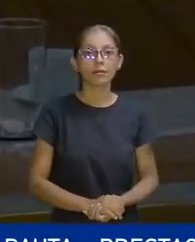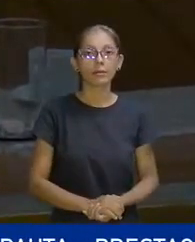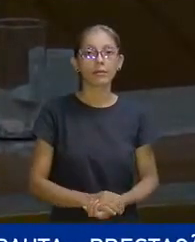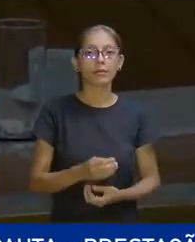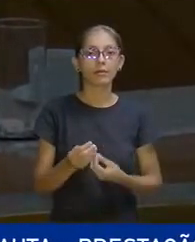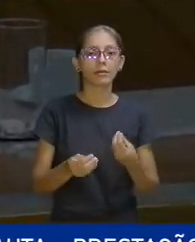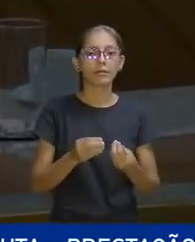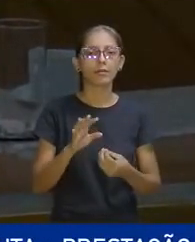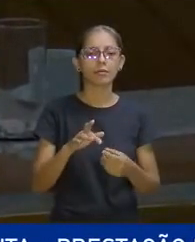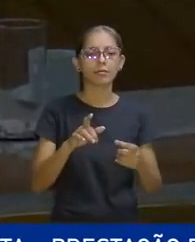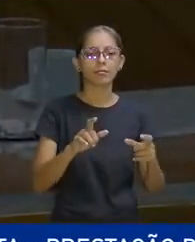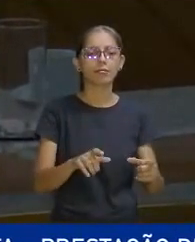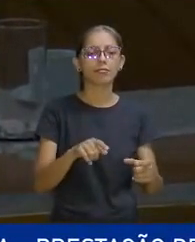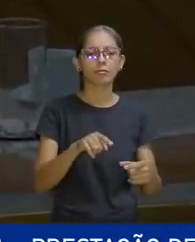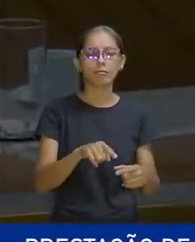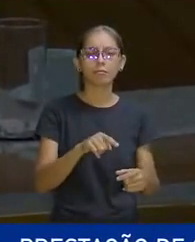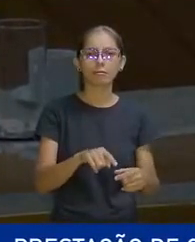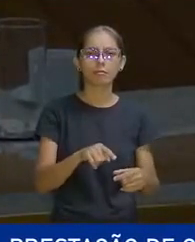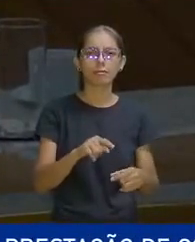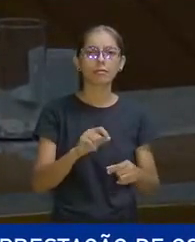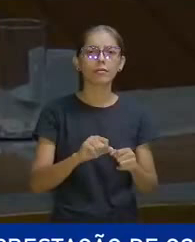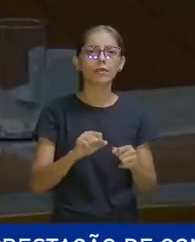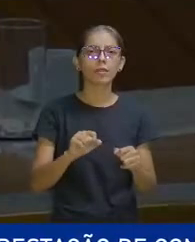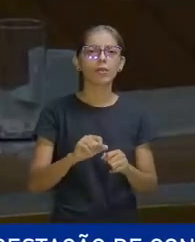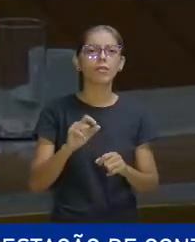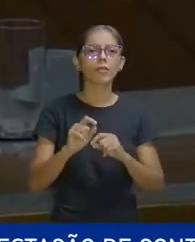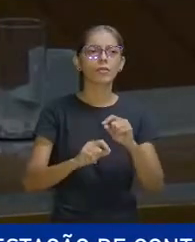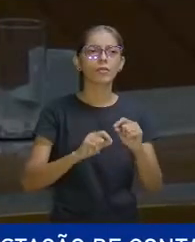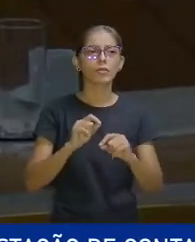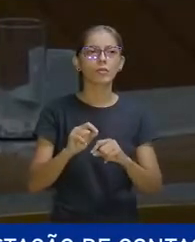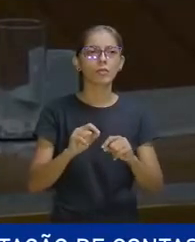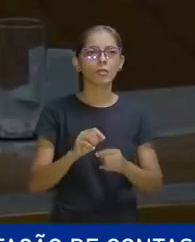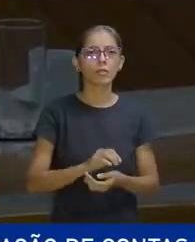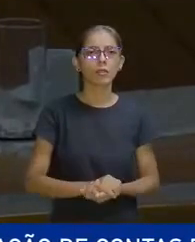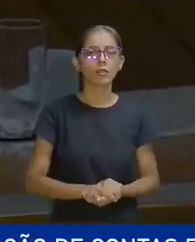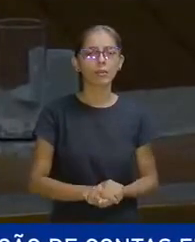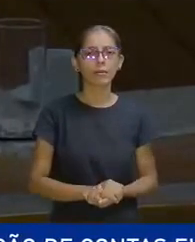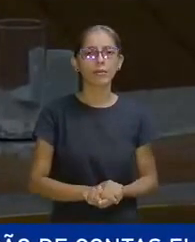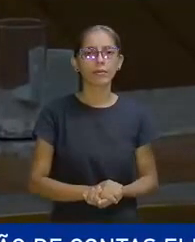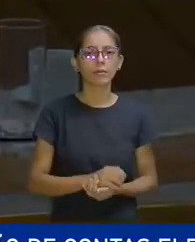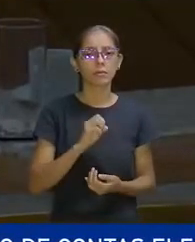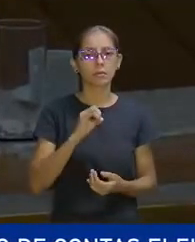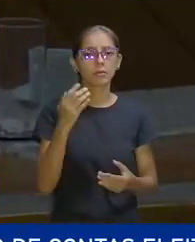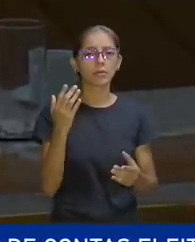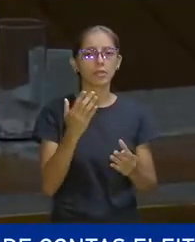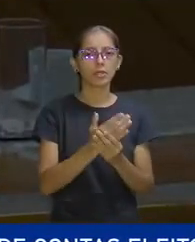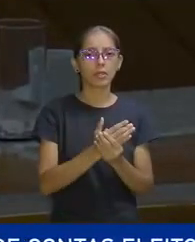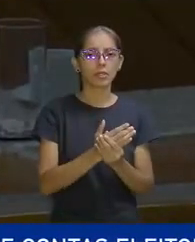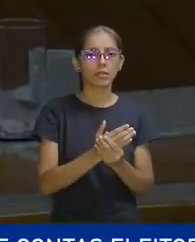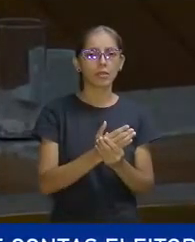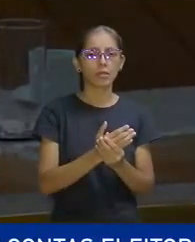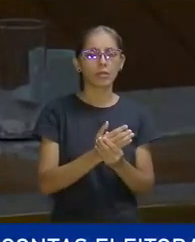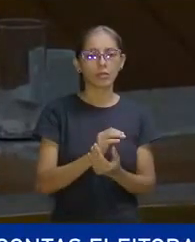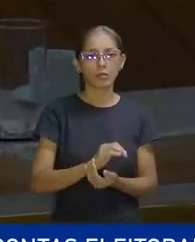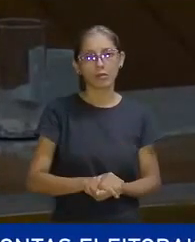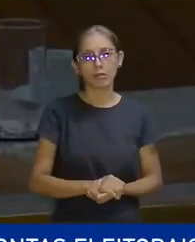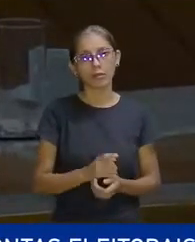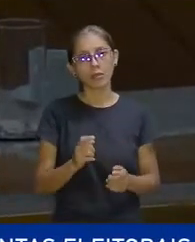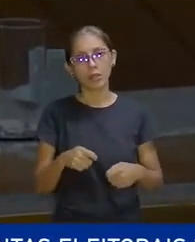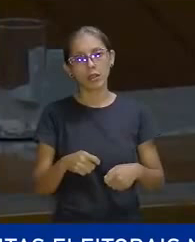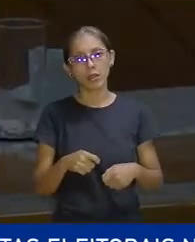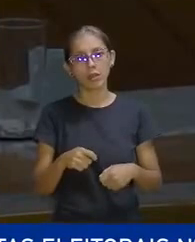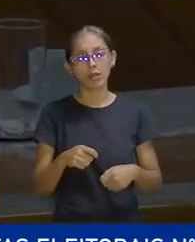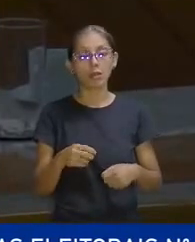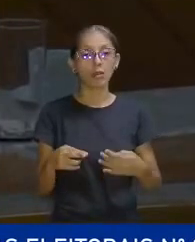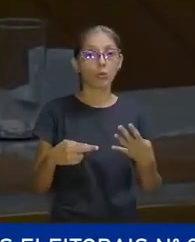um órgão recursal faz quando chega um processo em grau de recurso? Ele tem as opções de